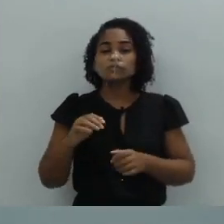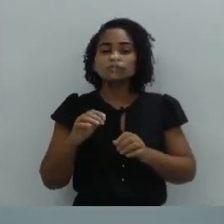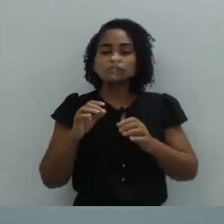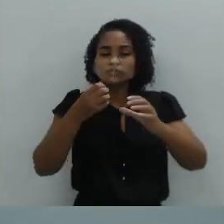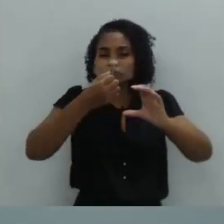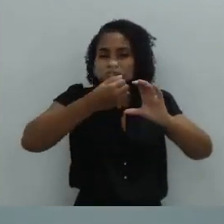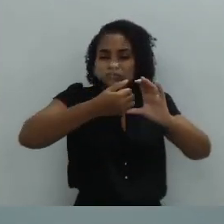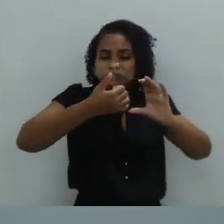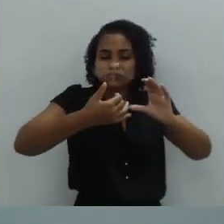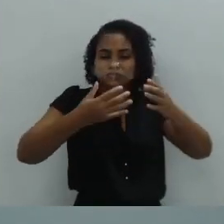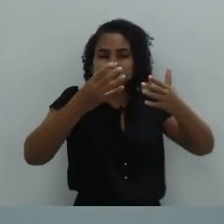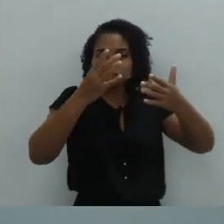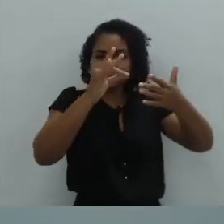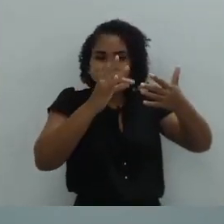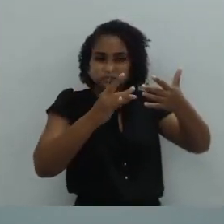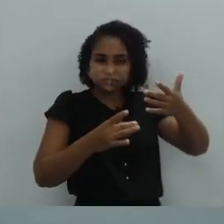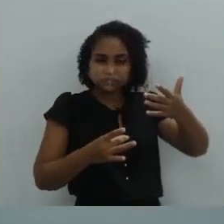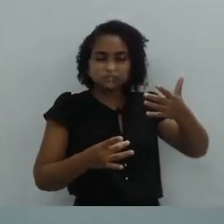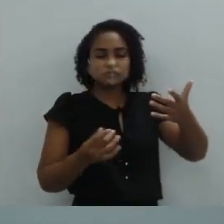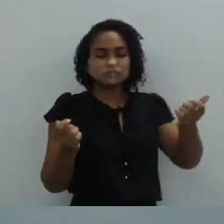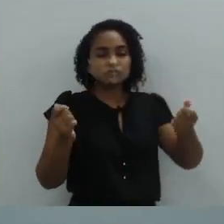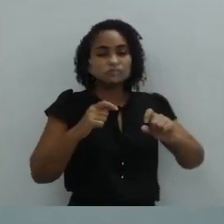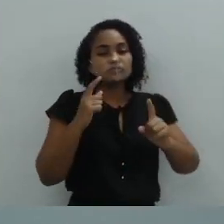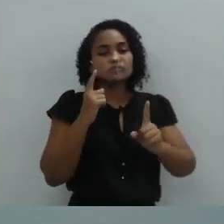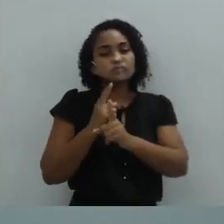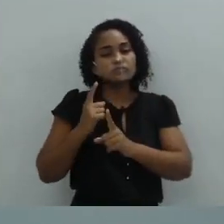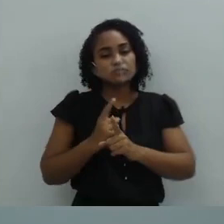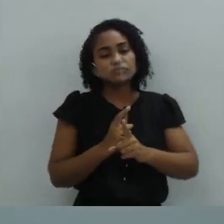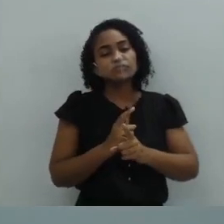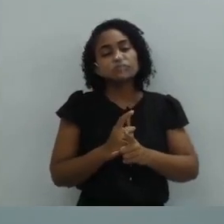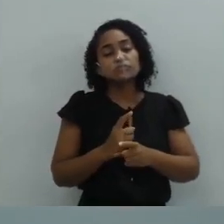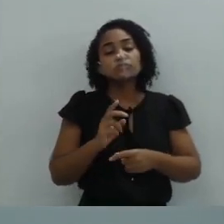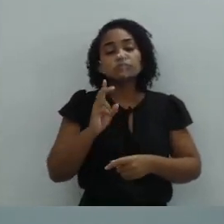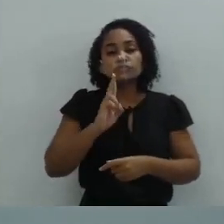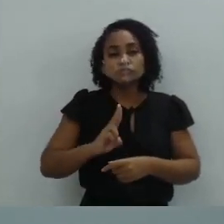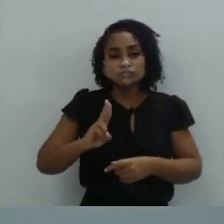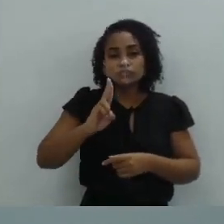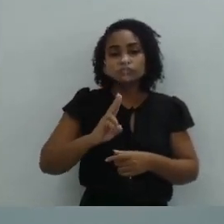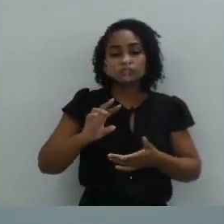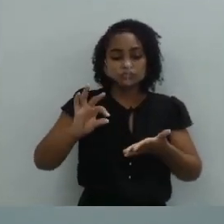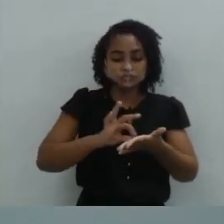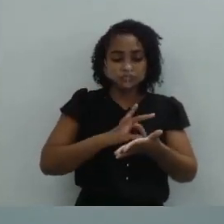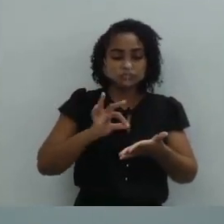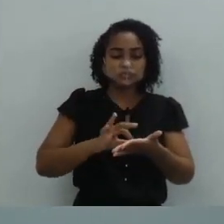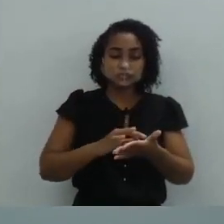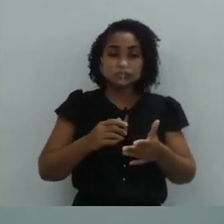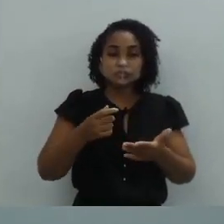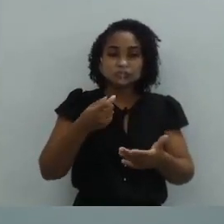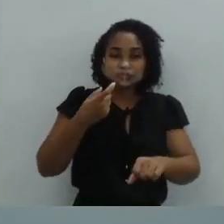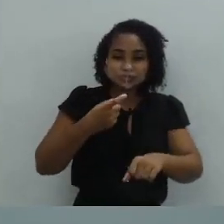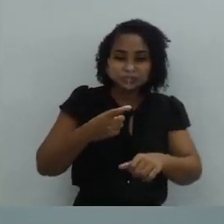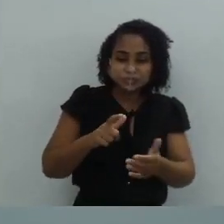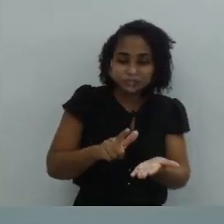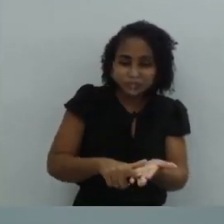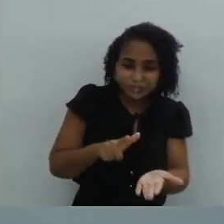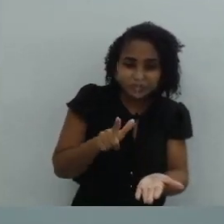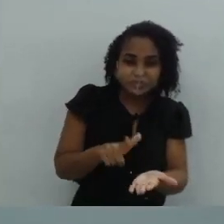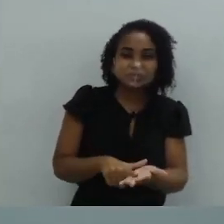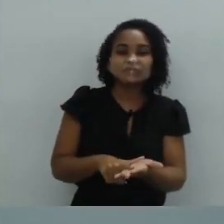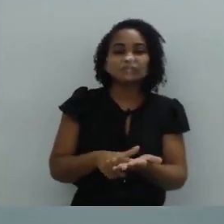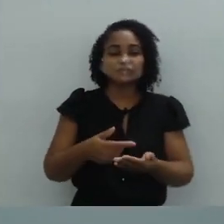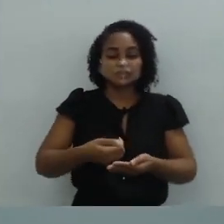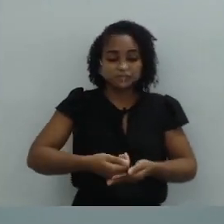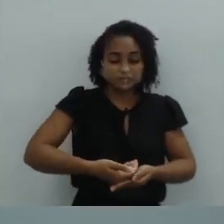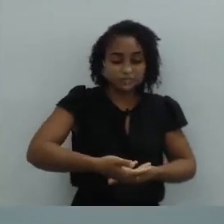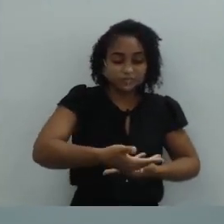as características que a gente também vai encontrar quando está utilizando o abaixo-assinado físico, na folhinha de papel